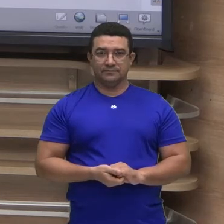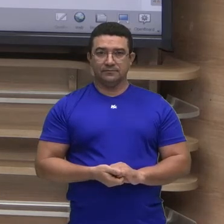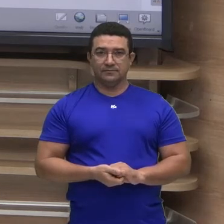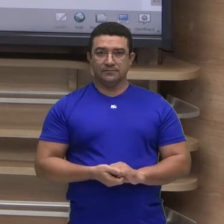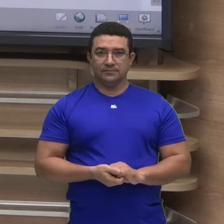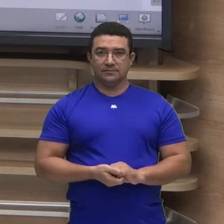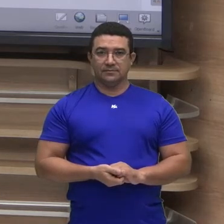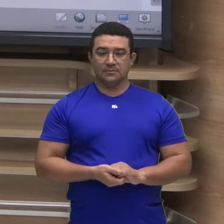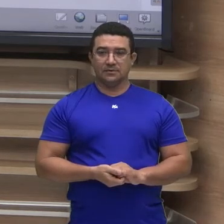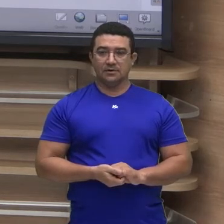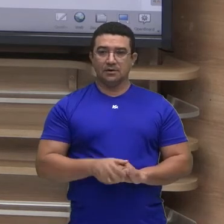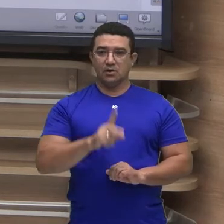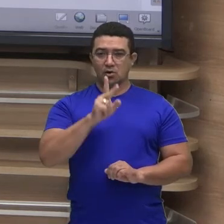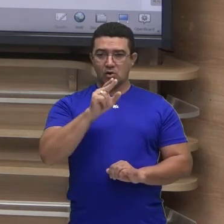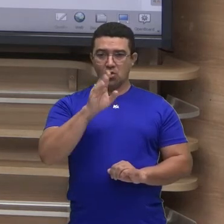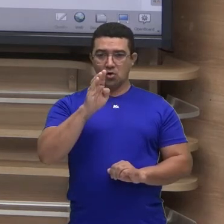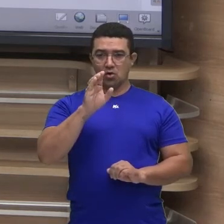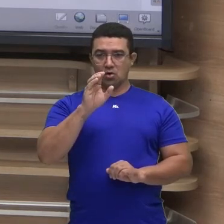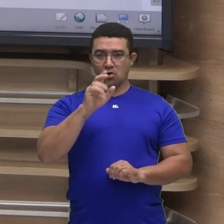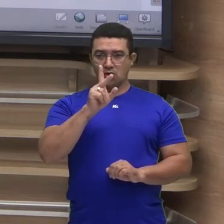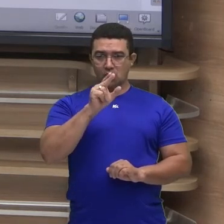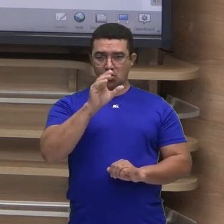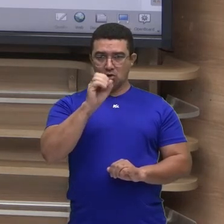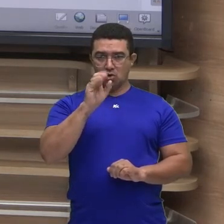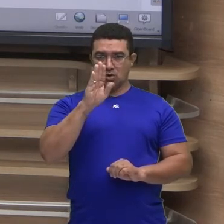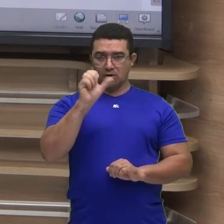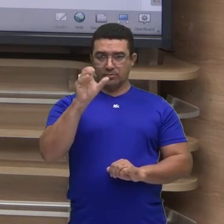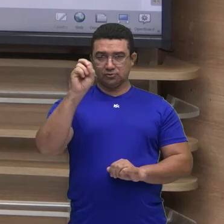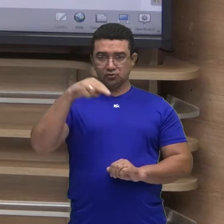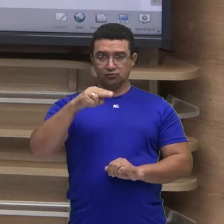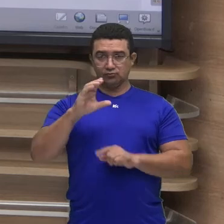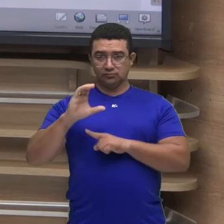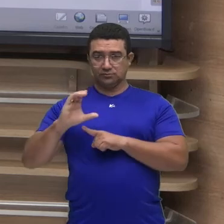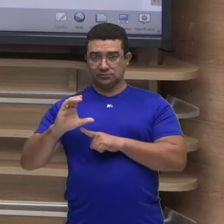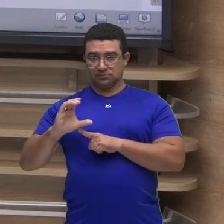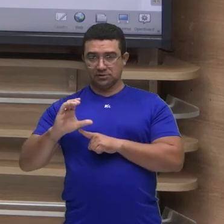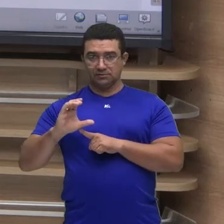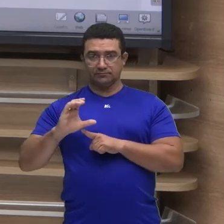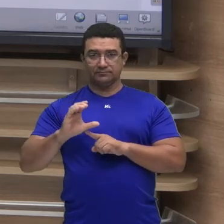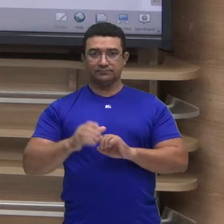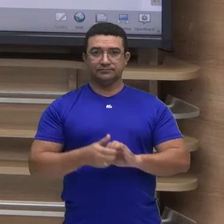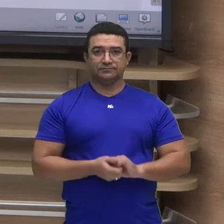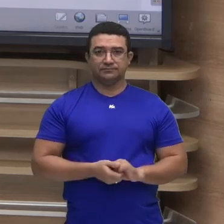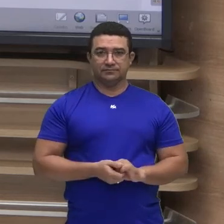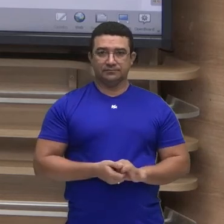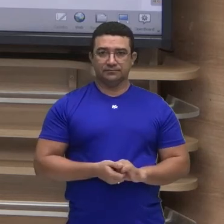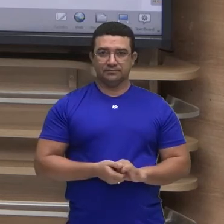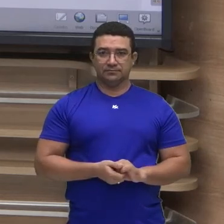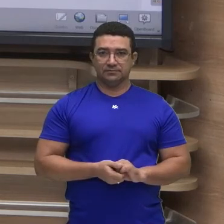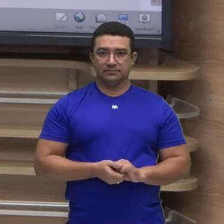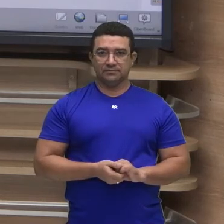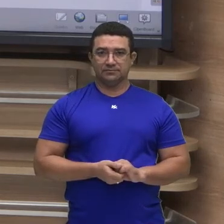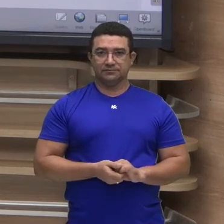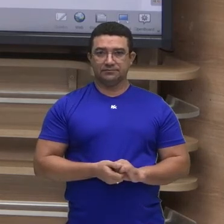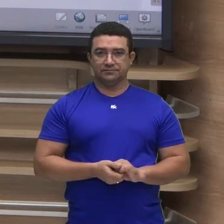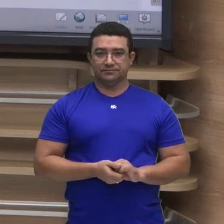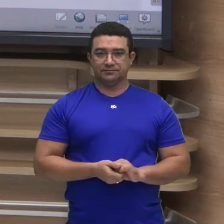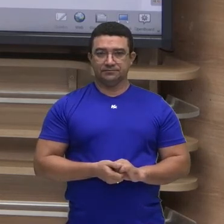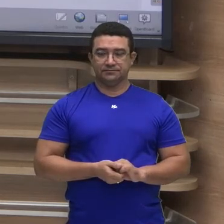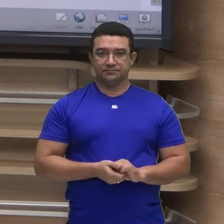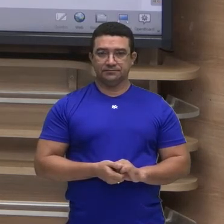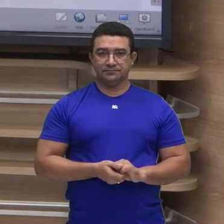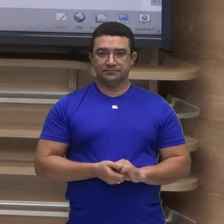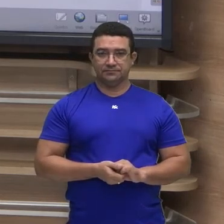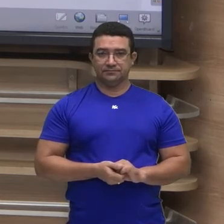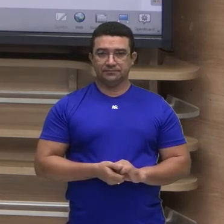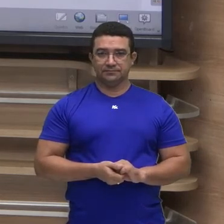não é, Robson? Ele acha que a letra C ficou With who does he work? Very good.